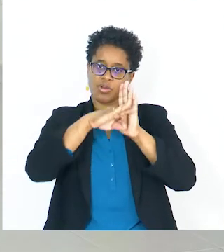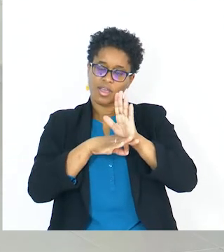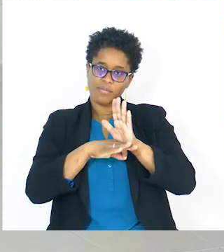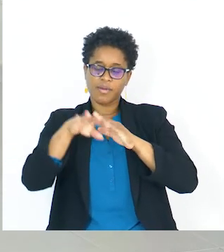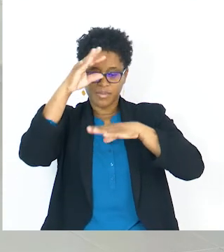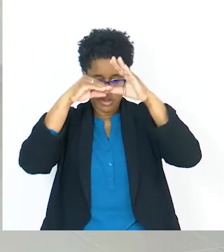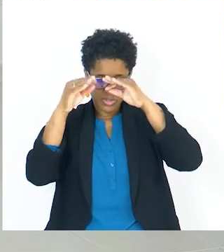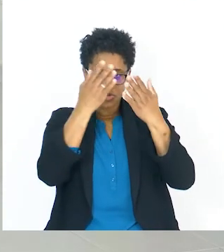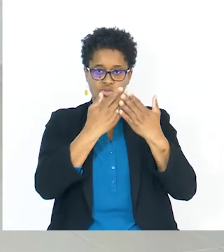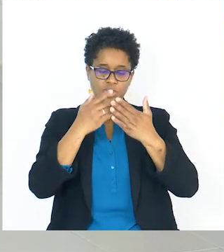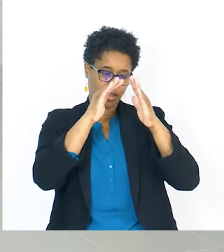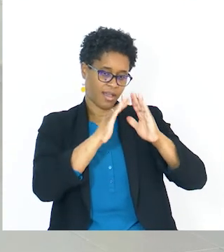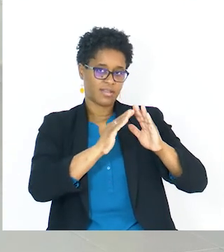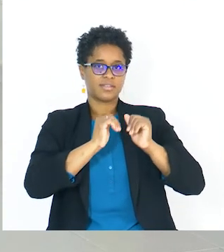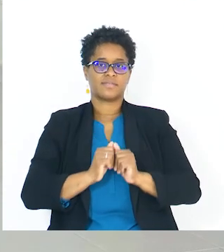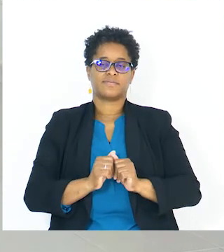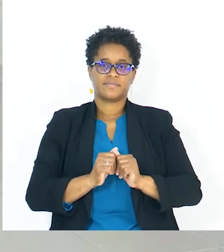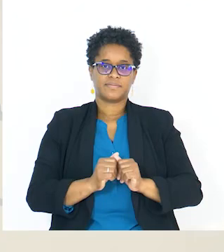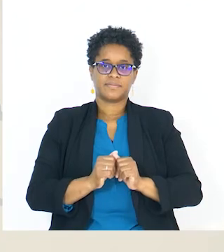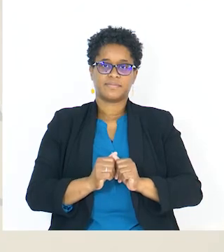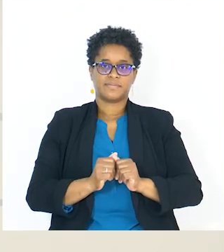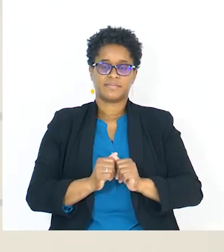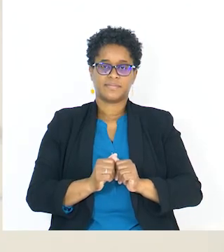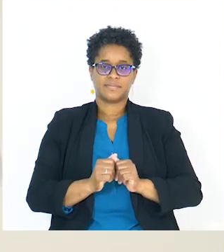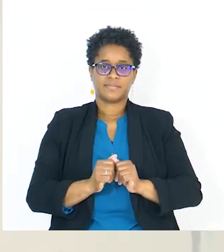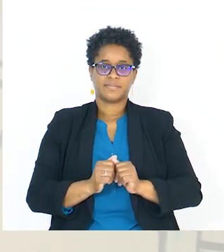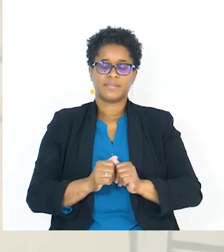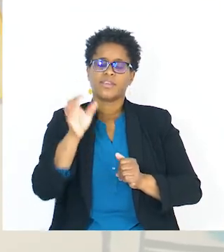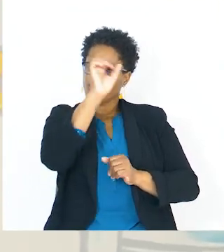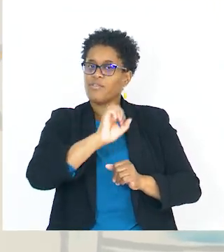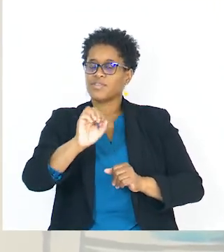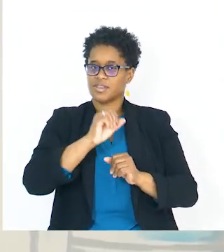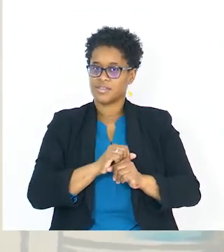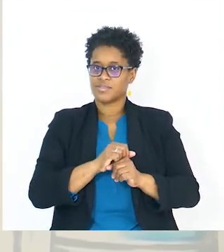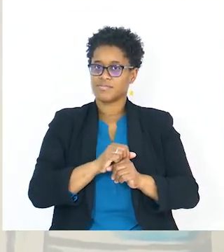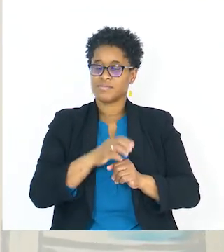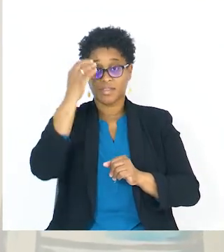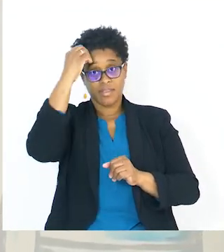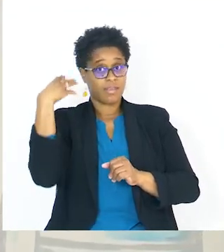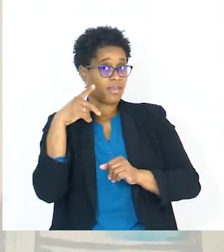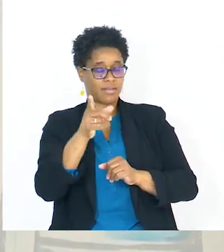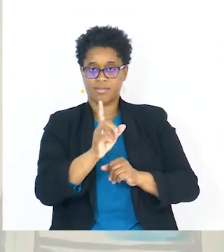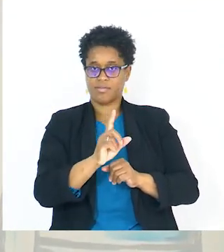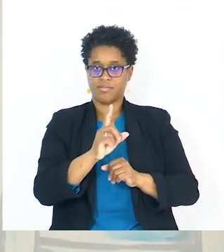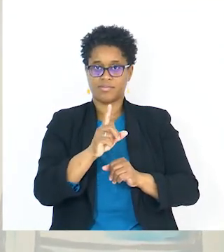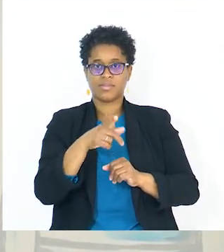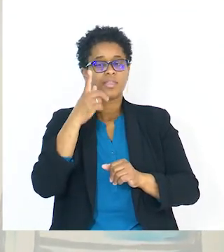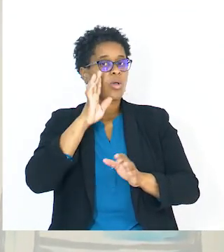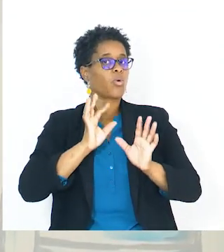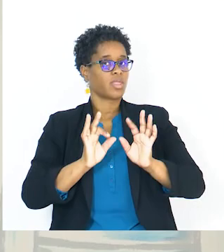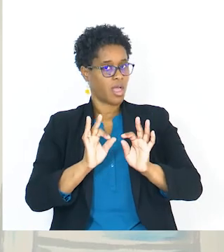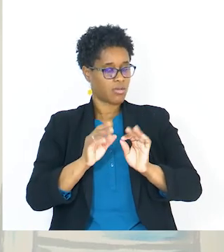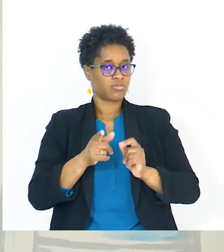no programa Aprender e Estudar em Casa. E vocês não se esqueçam de tomar